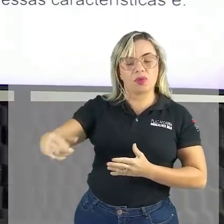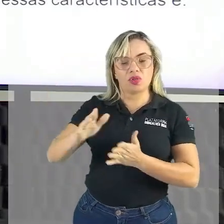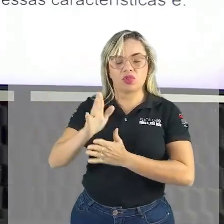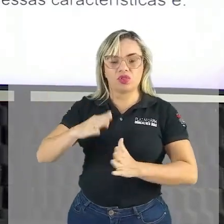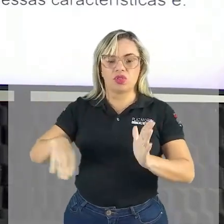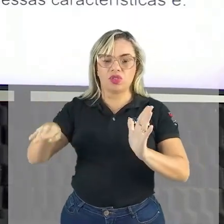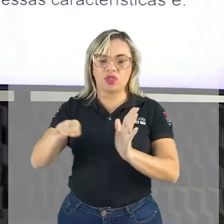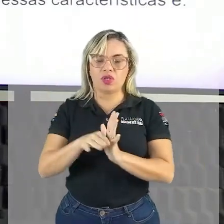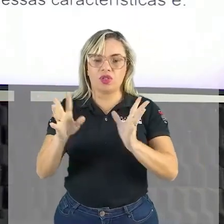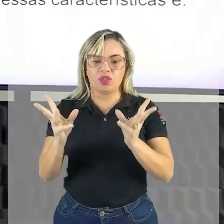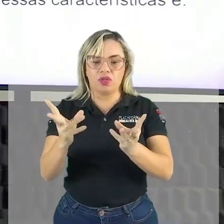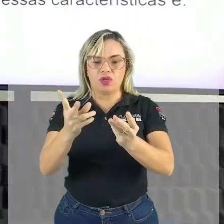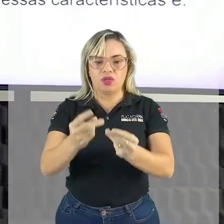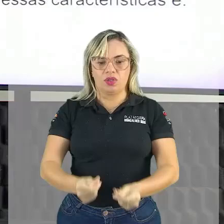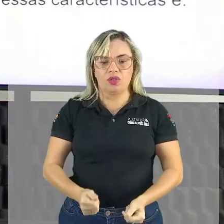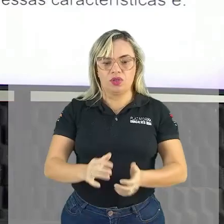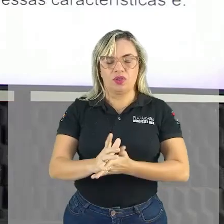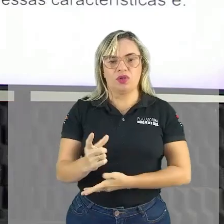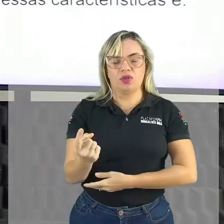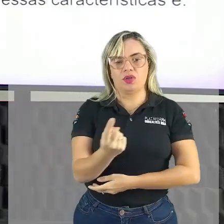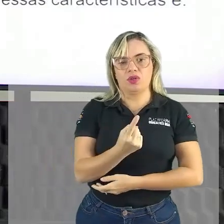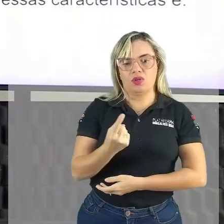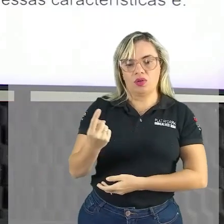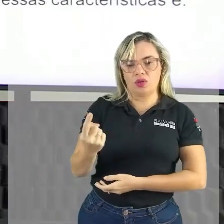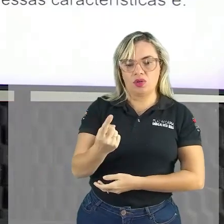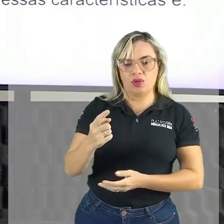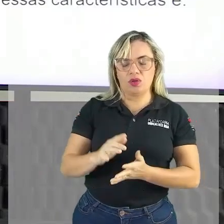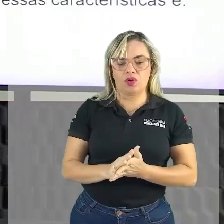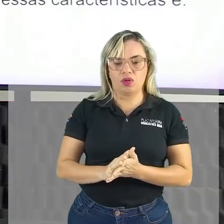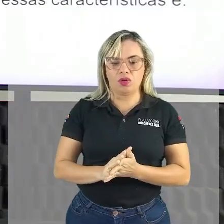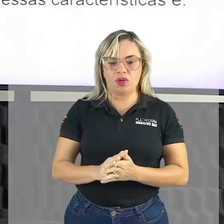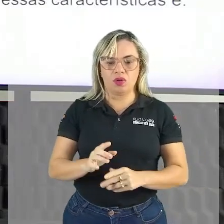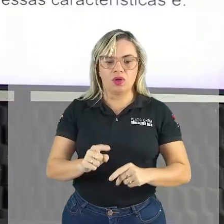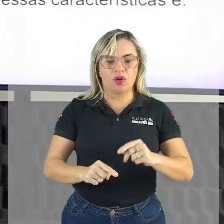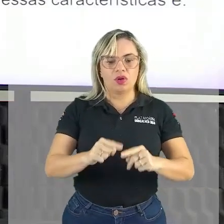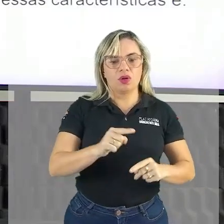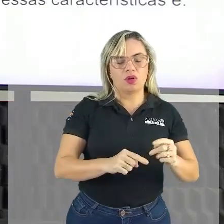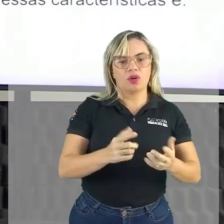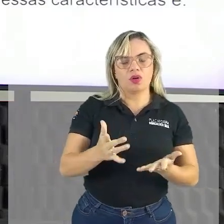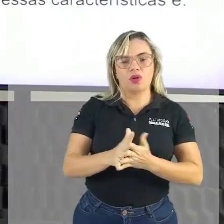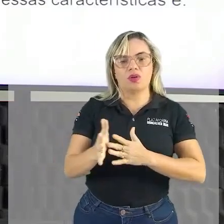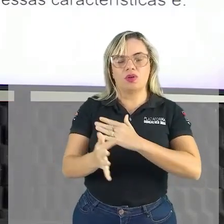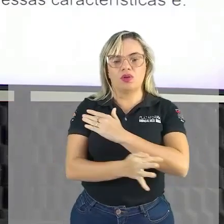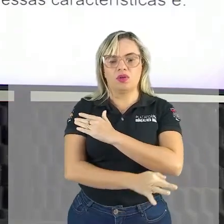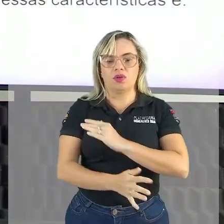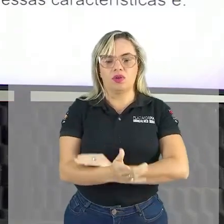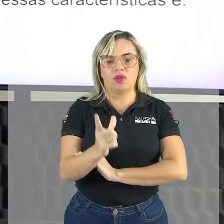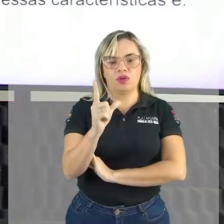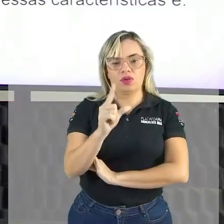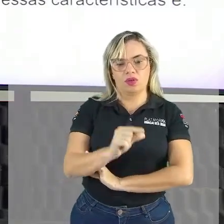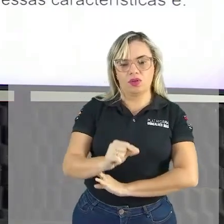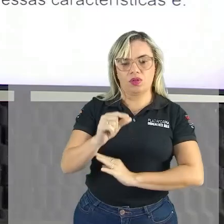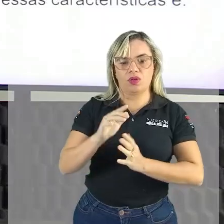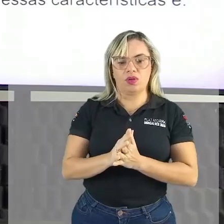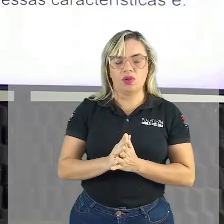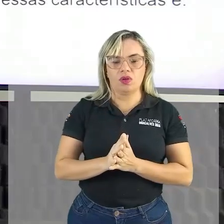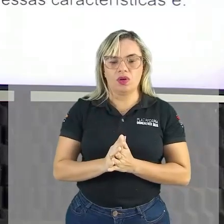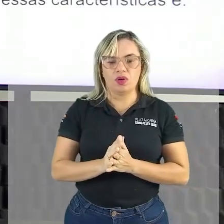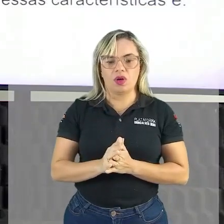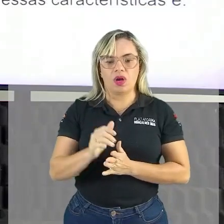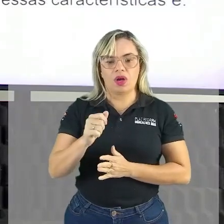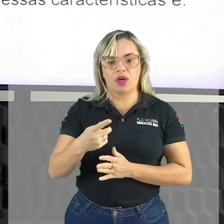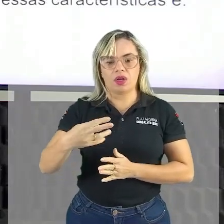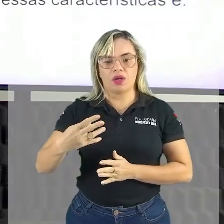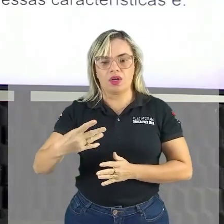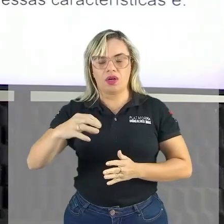Mas quando ele fala assim, ó, um desses produtos é encontrado no estado físico de menor agregação. Aí meu filho tem que lembrar que quando